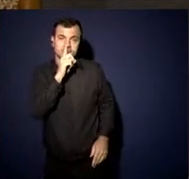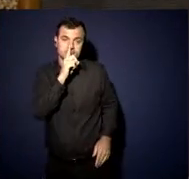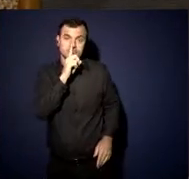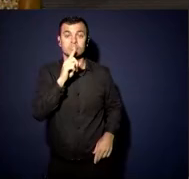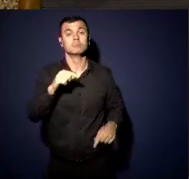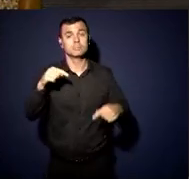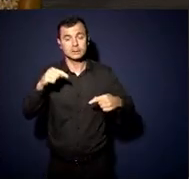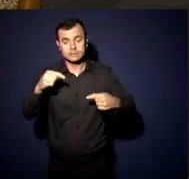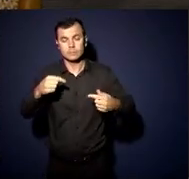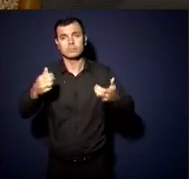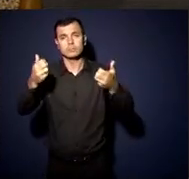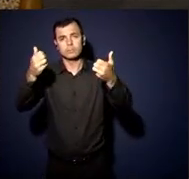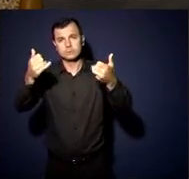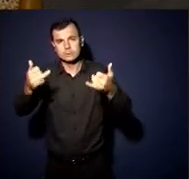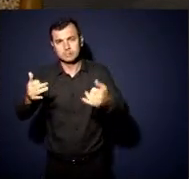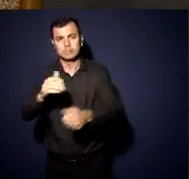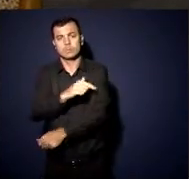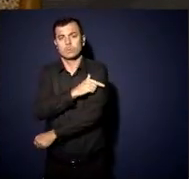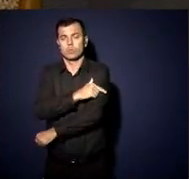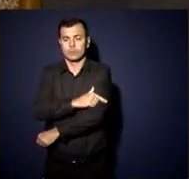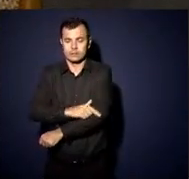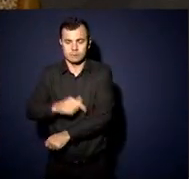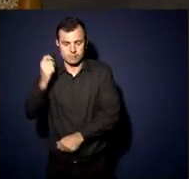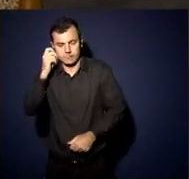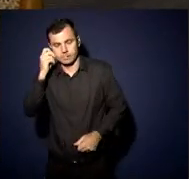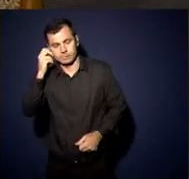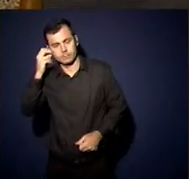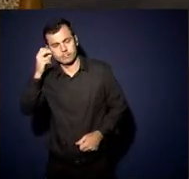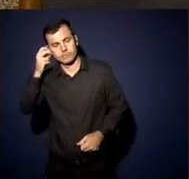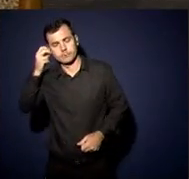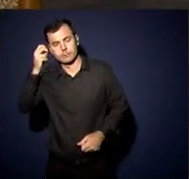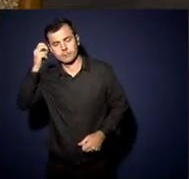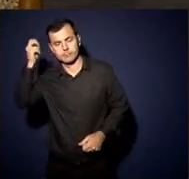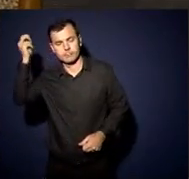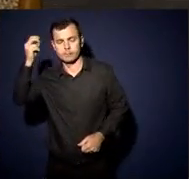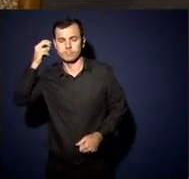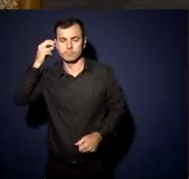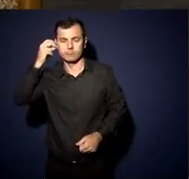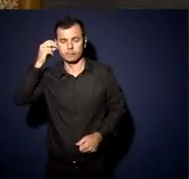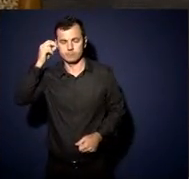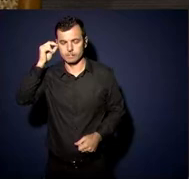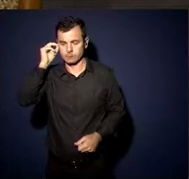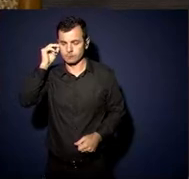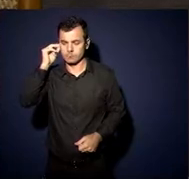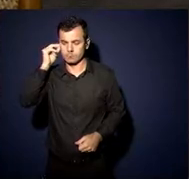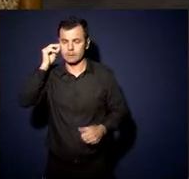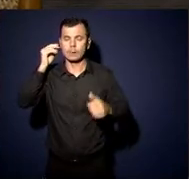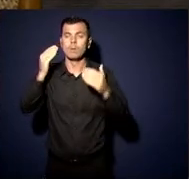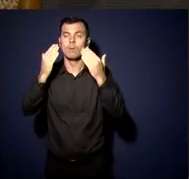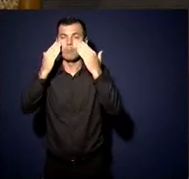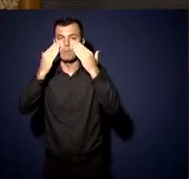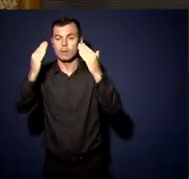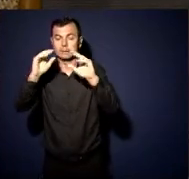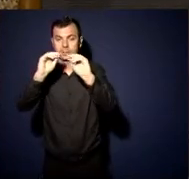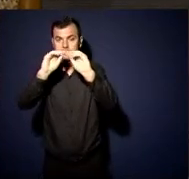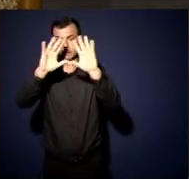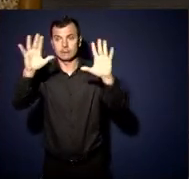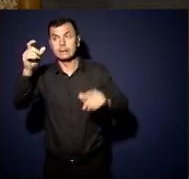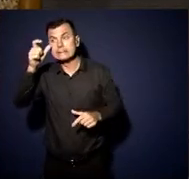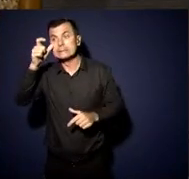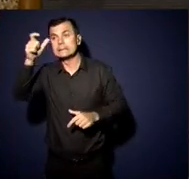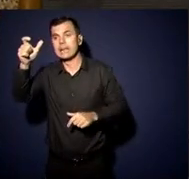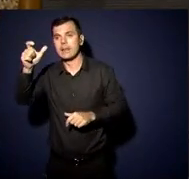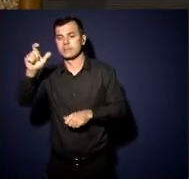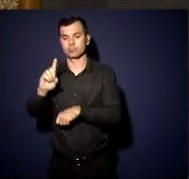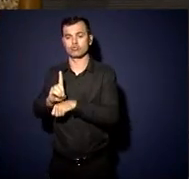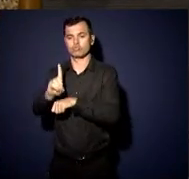respeitosa mostrando os aspectos envolvidos a gente demonstra com clareza que esse é o interesse muito maior do que dos seus dirigentes